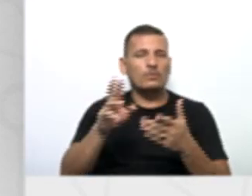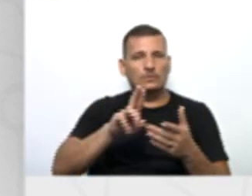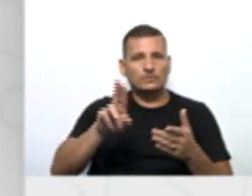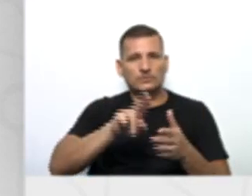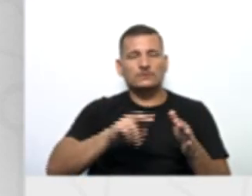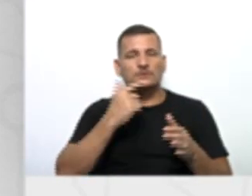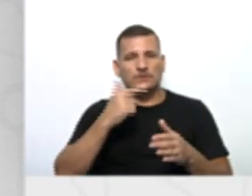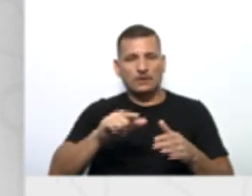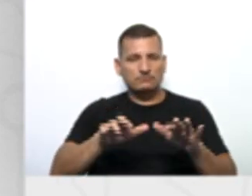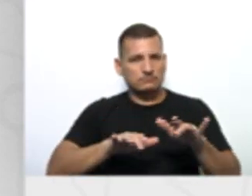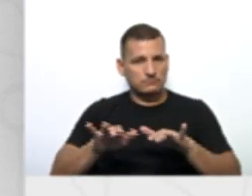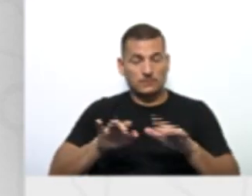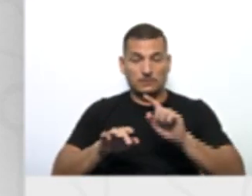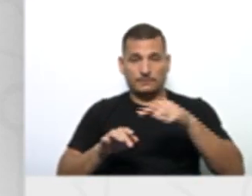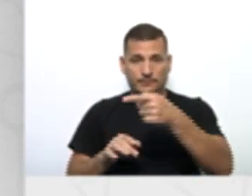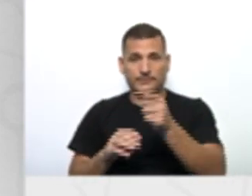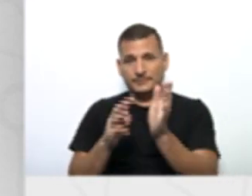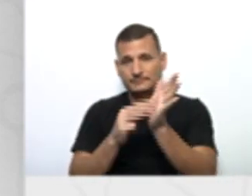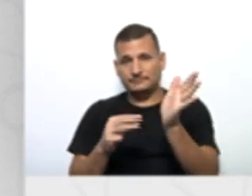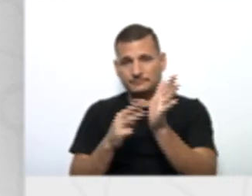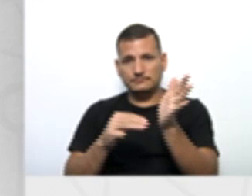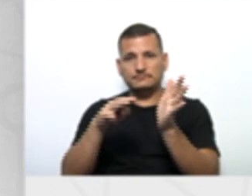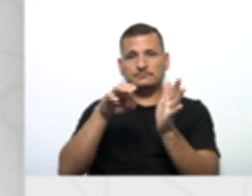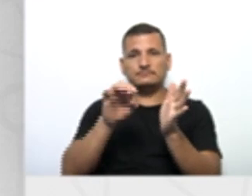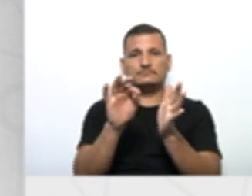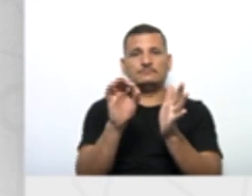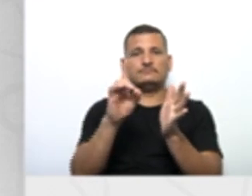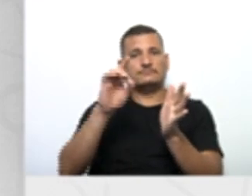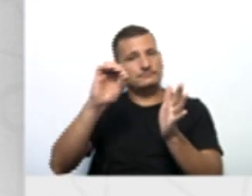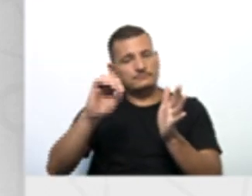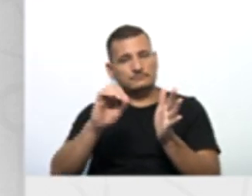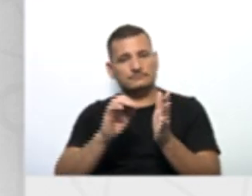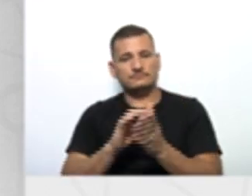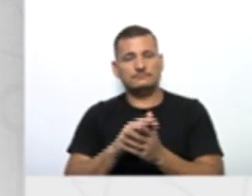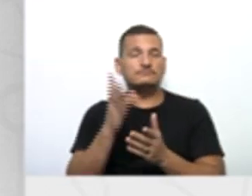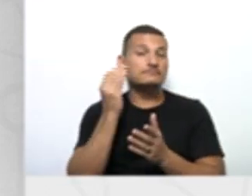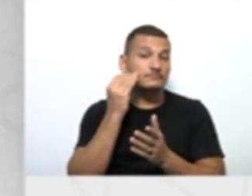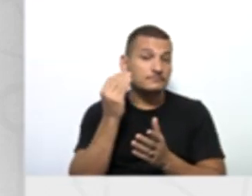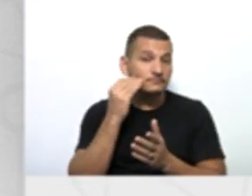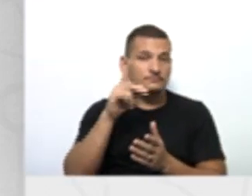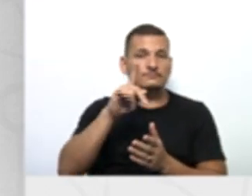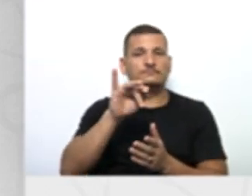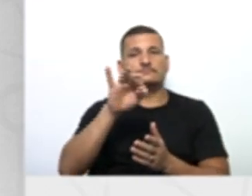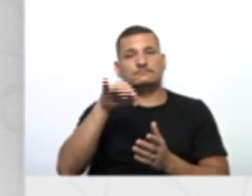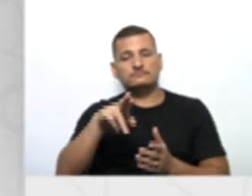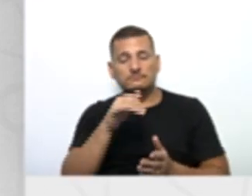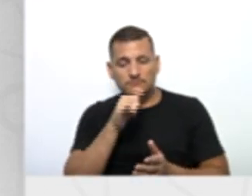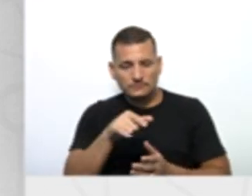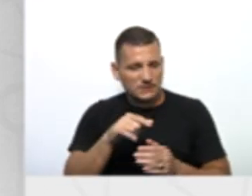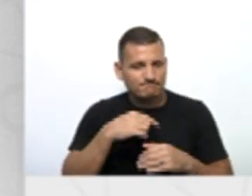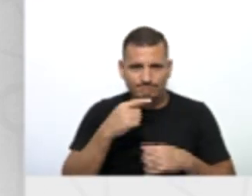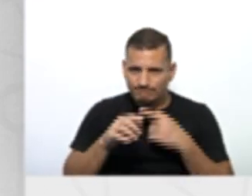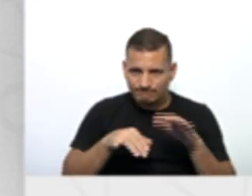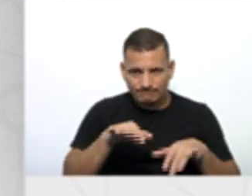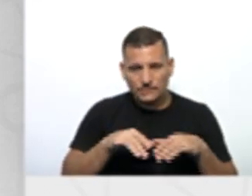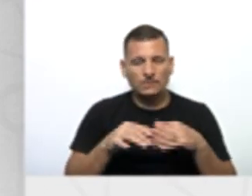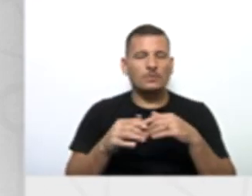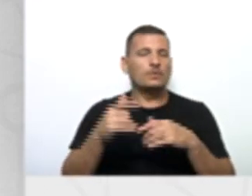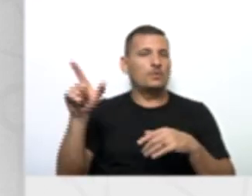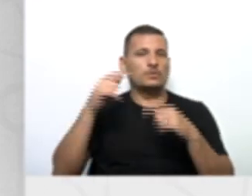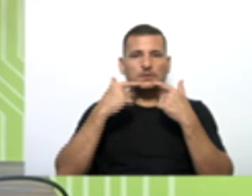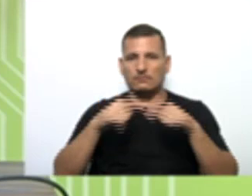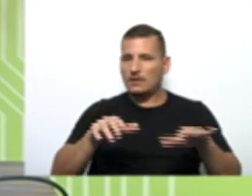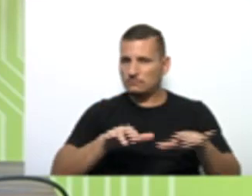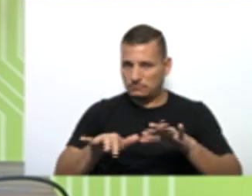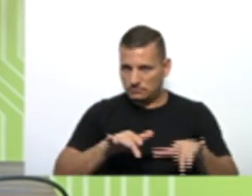são os meios como eu vou testar a construção da minha resposta. Vou testar o Python, pode ser que não dê certo, então eu testo outra